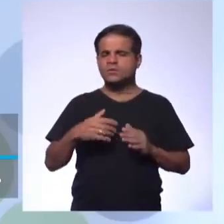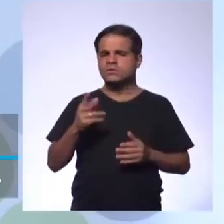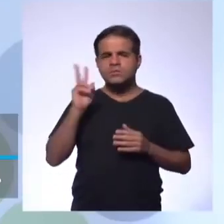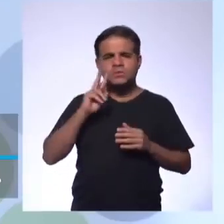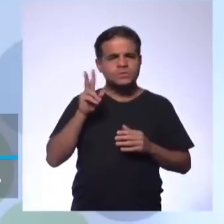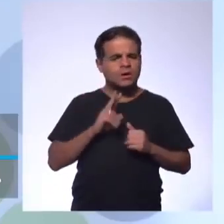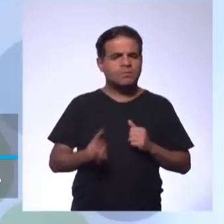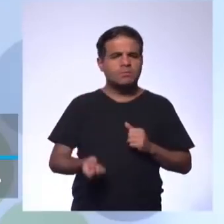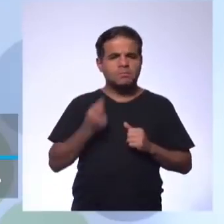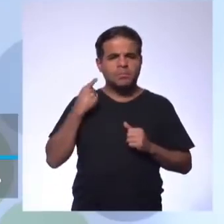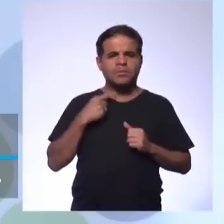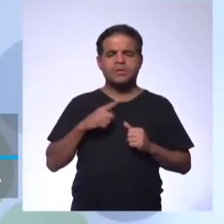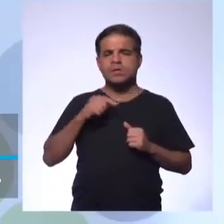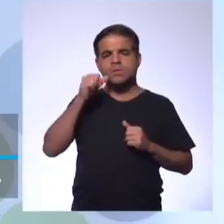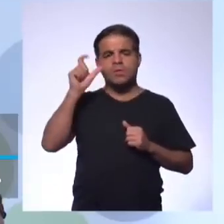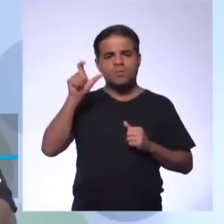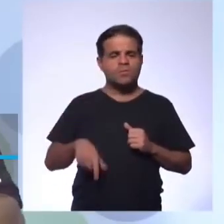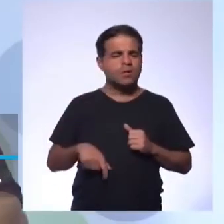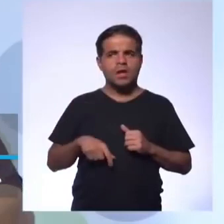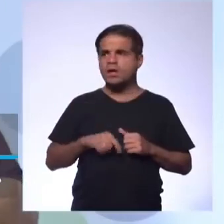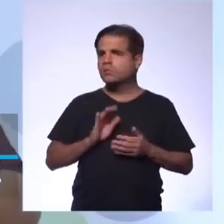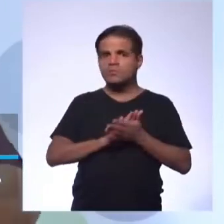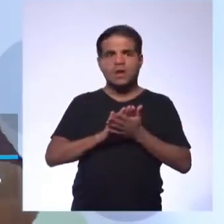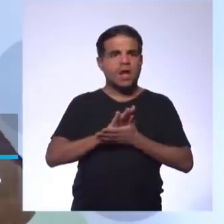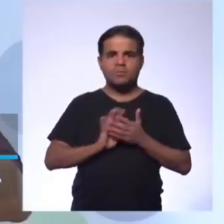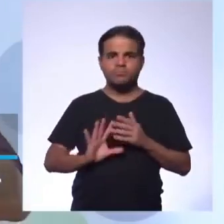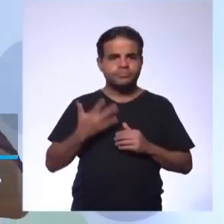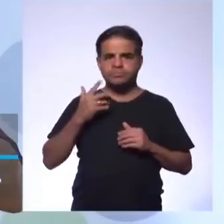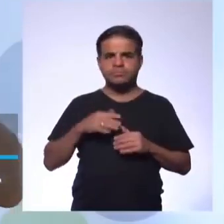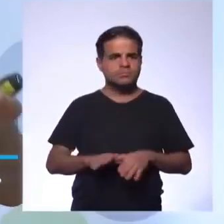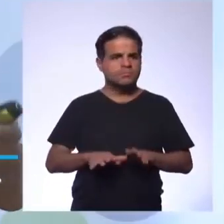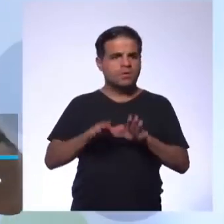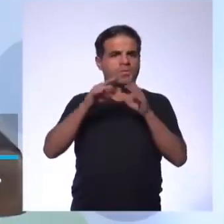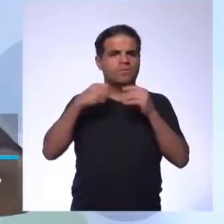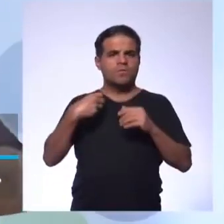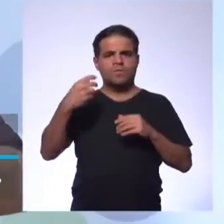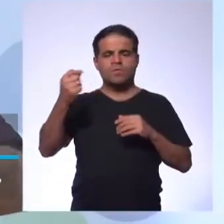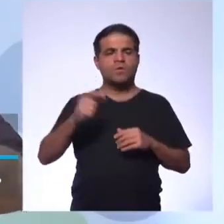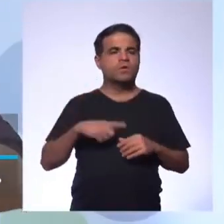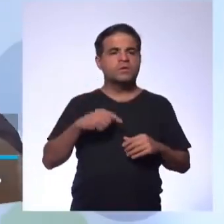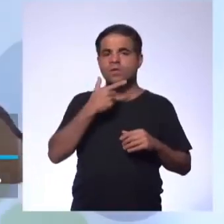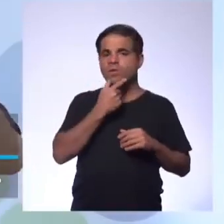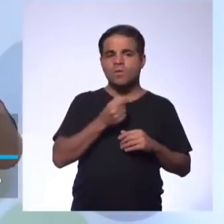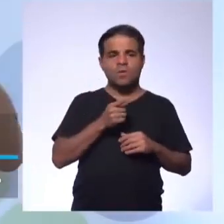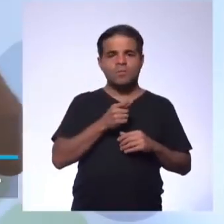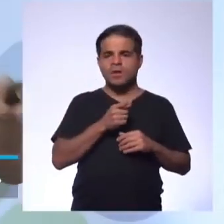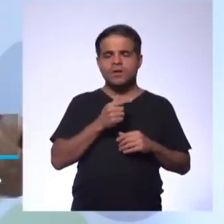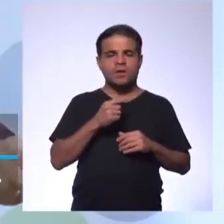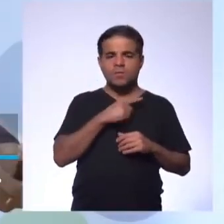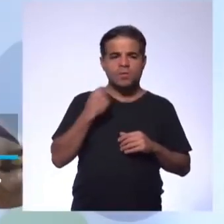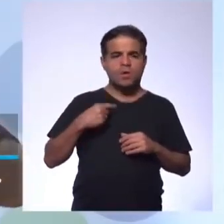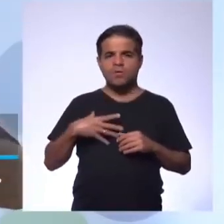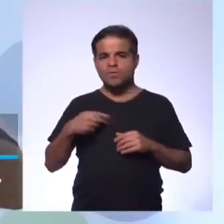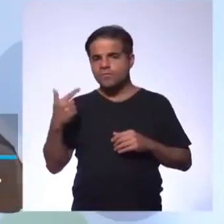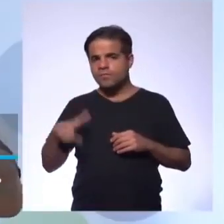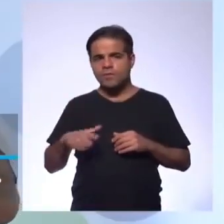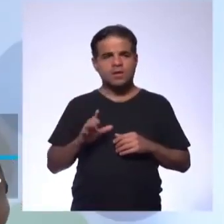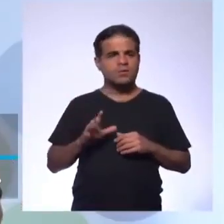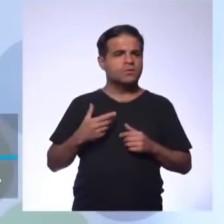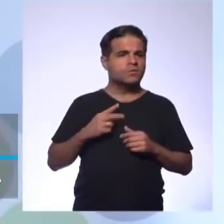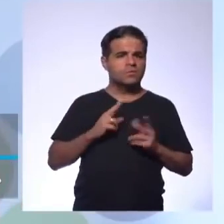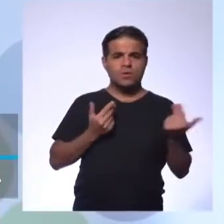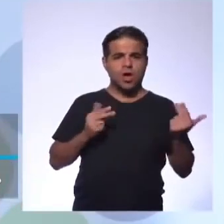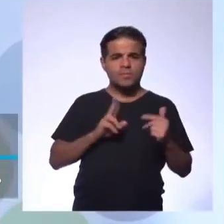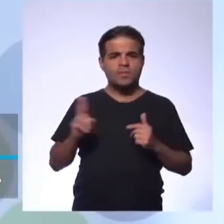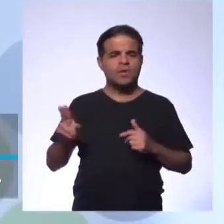absurda. Tem lá uma mulher, do nada ela sai voando, tem um rapaz que ele morre e tem um filho com o nome dele, e outro com o neto, o mesmo nome,